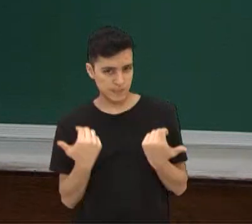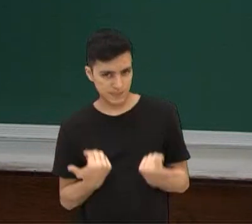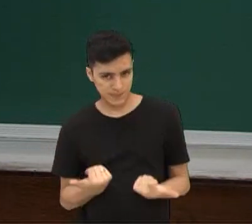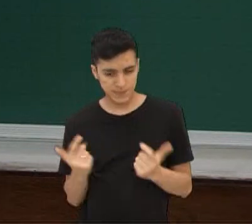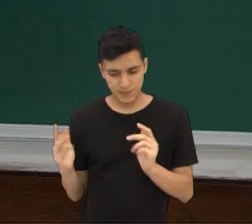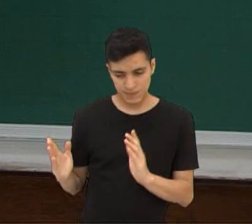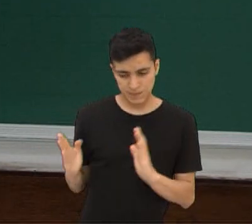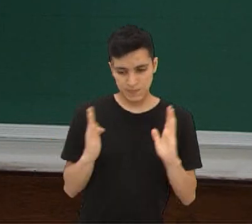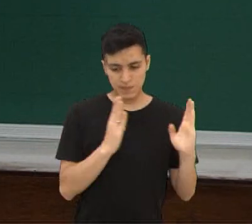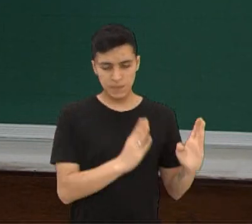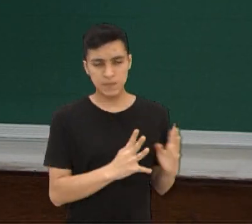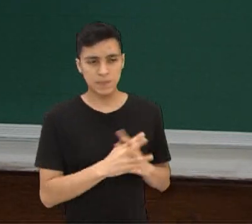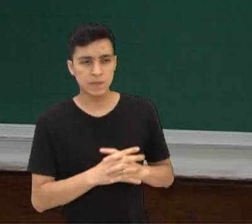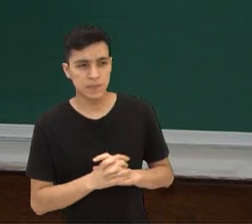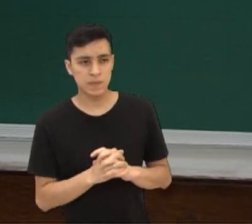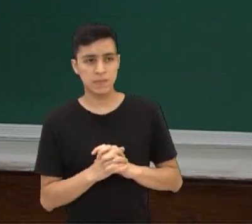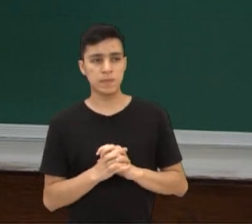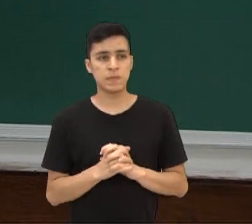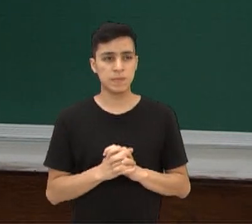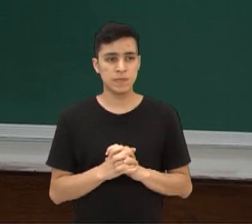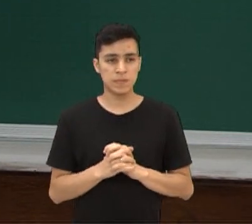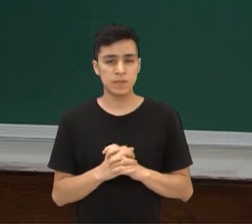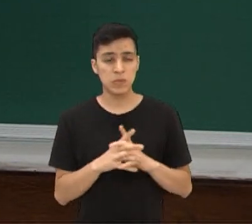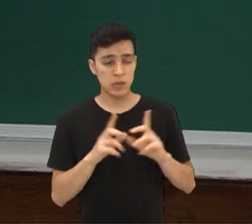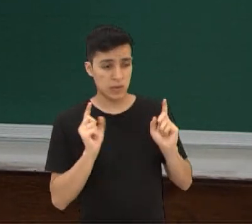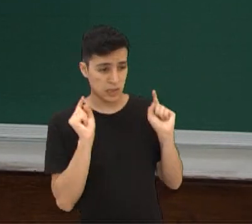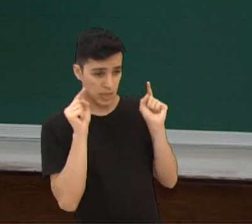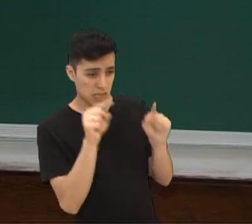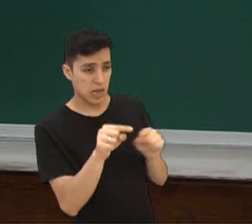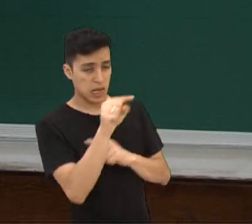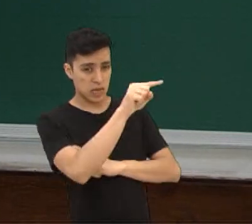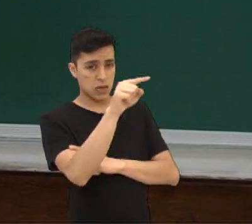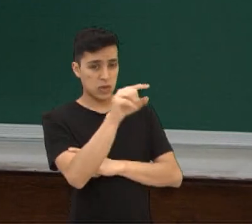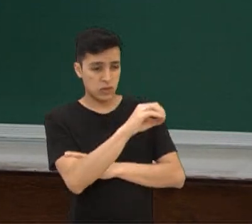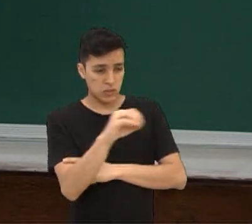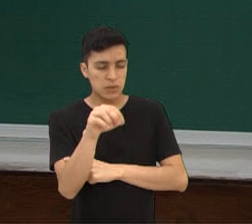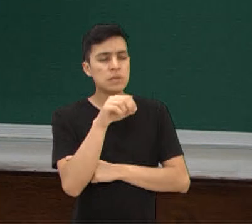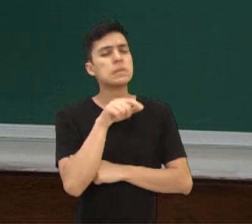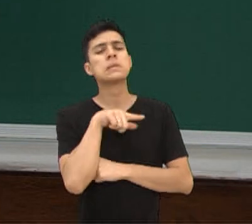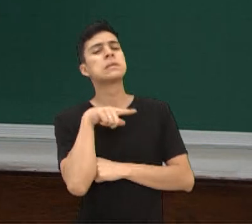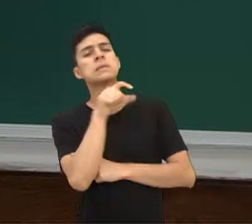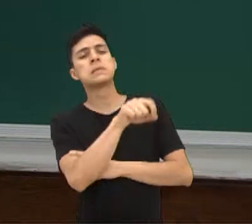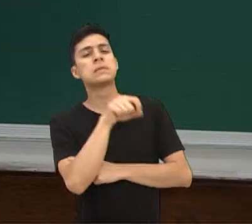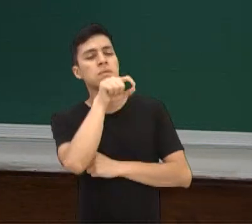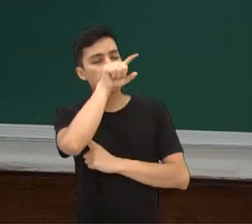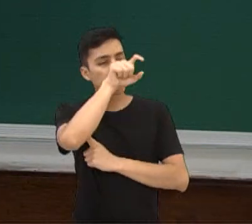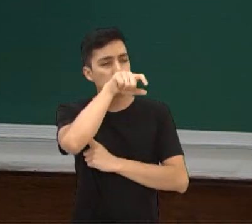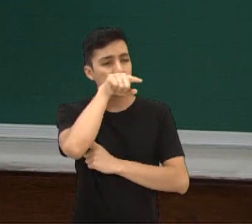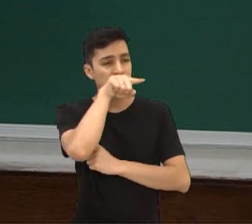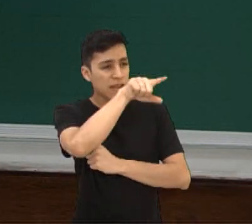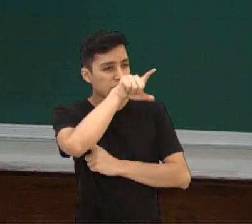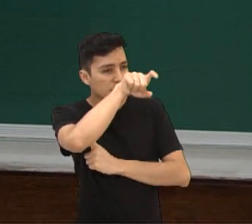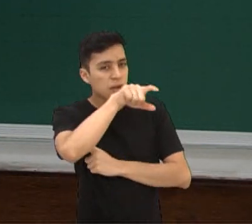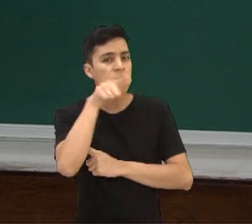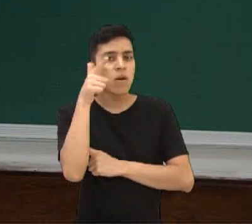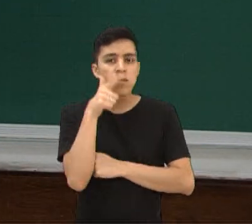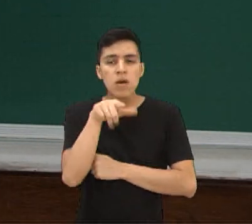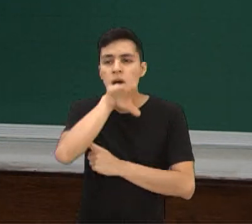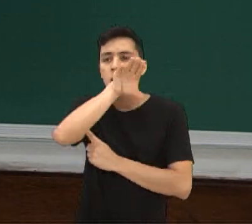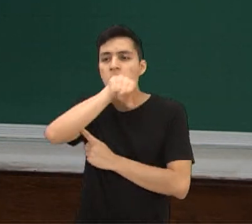which can talk to the people. Então, no zoológico tem um papagaio, o qual ou que pode falar com as